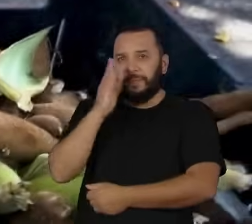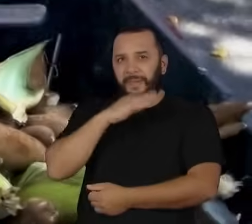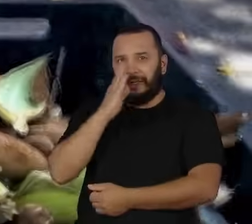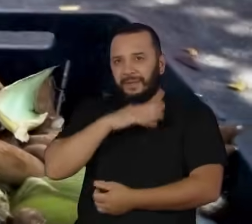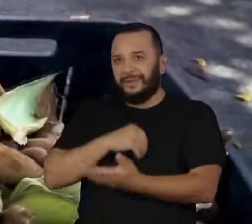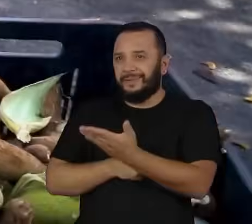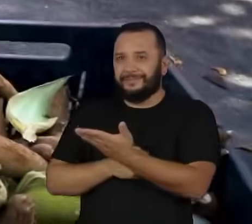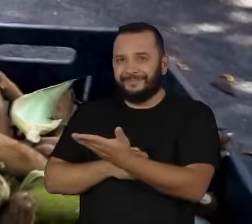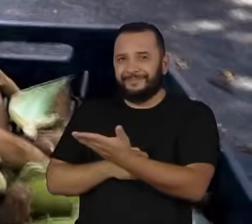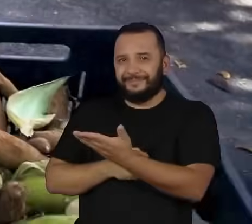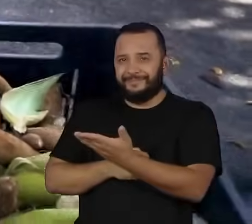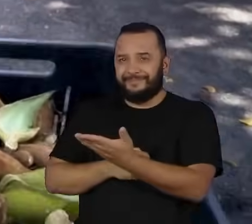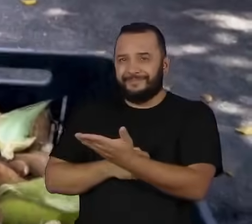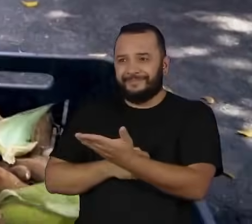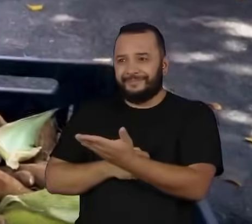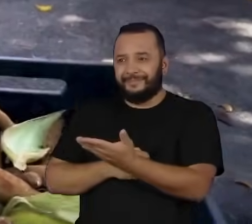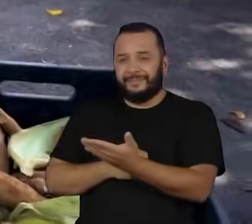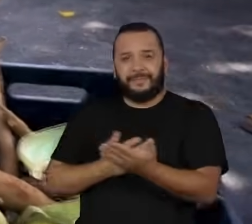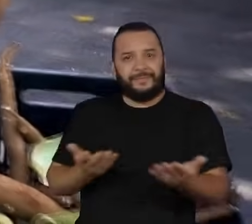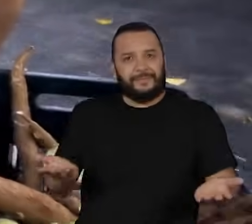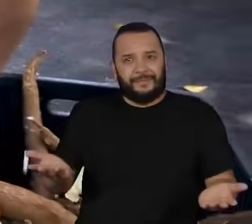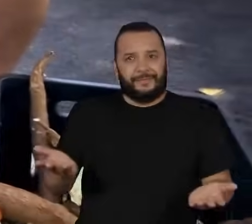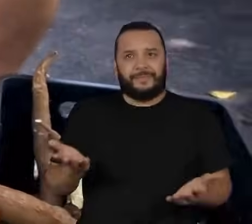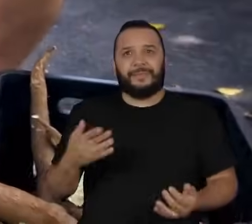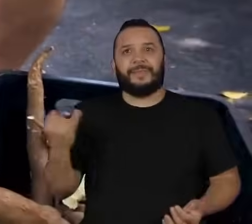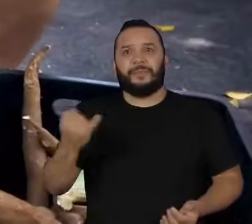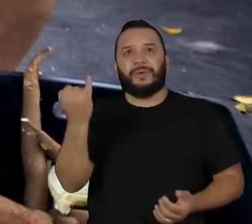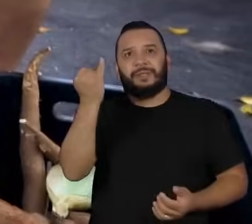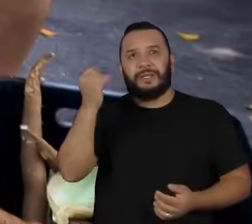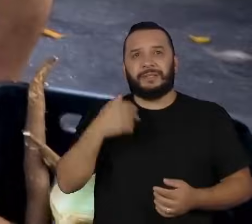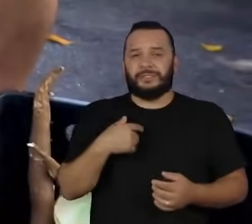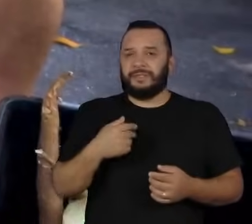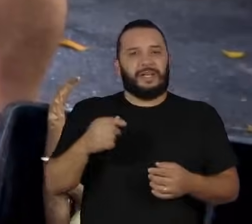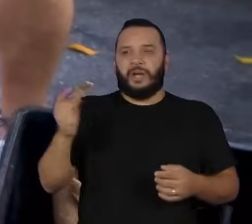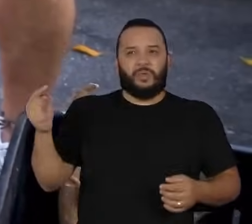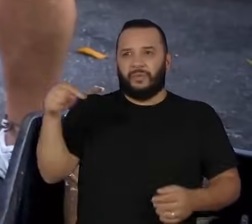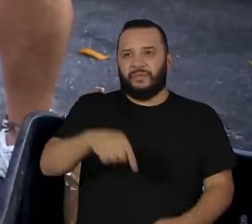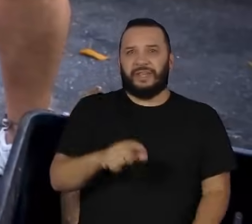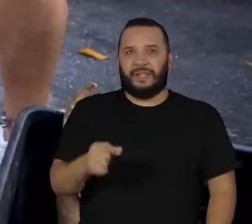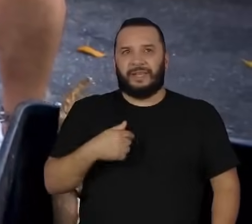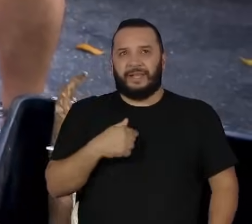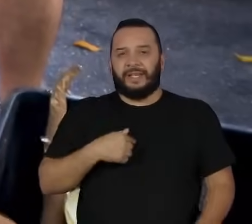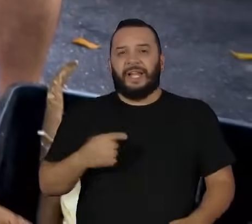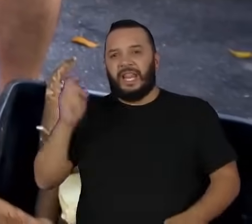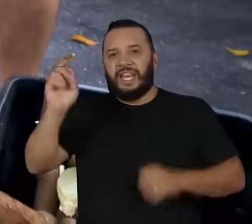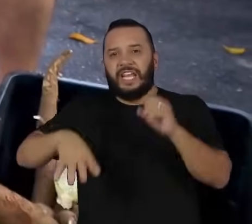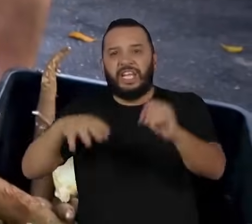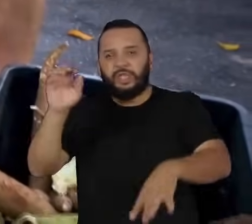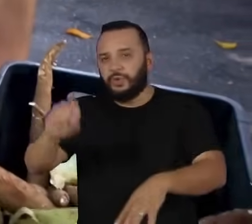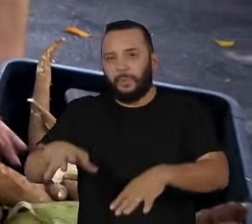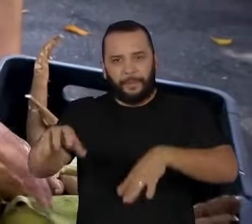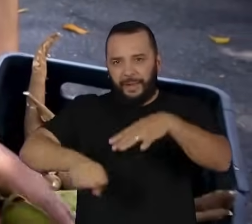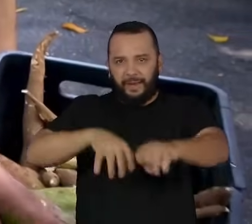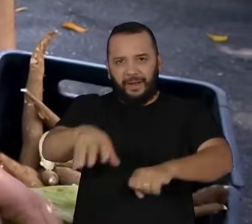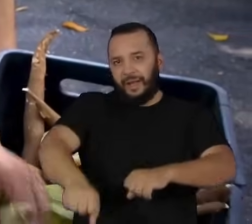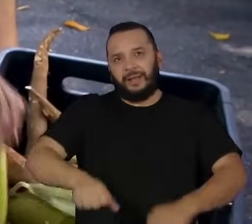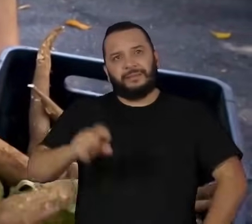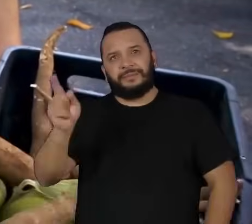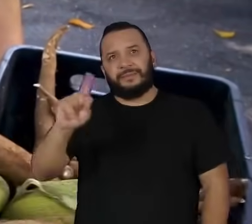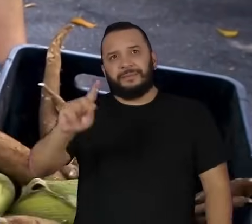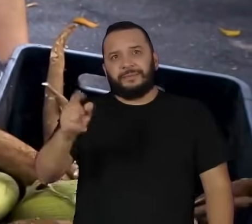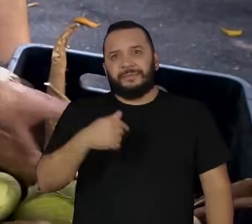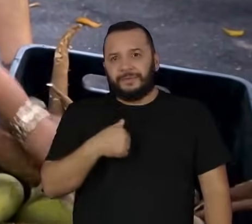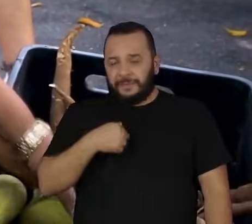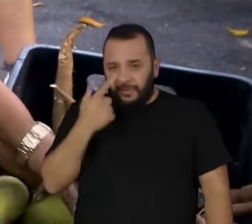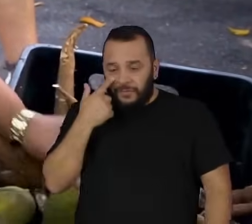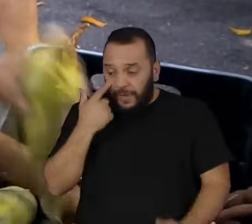Então, pessoal, é importante aqui a gente reforçar que eu não vim aqui na feira para pegar lixo. Na verdade, o que a